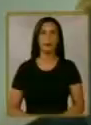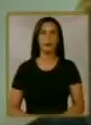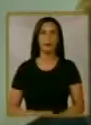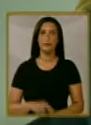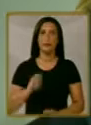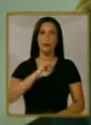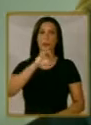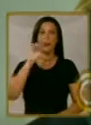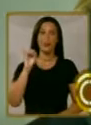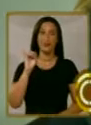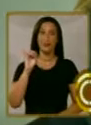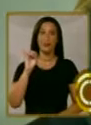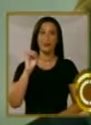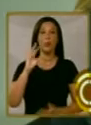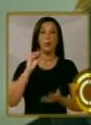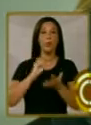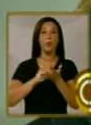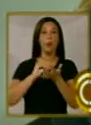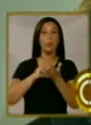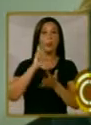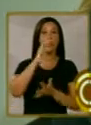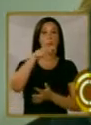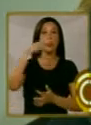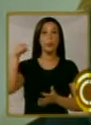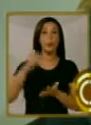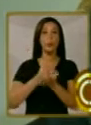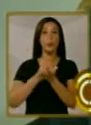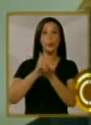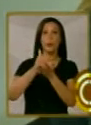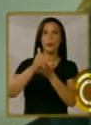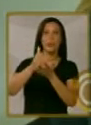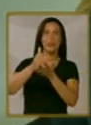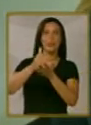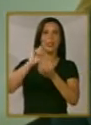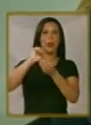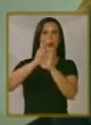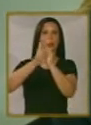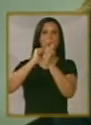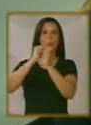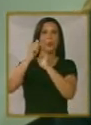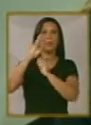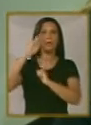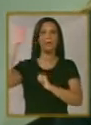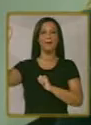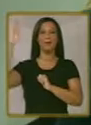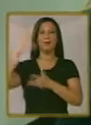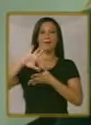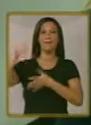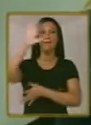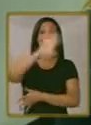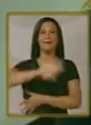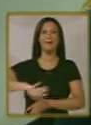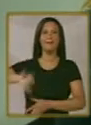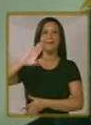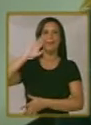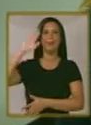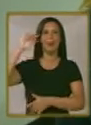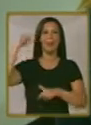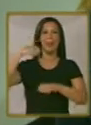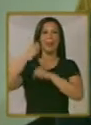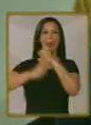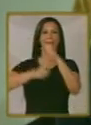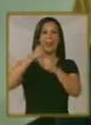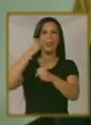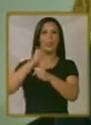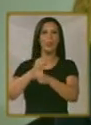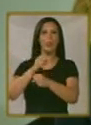Olá, faltam cinco meses para começar o maior evento esportivo das Américas que será realizado este ano